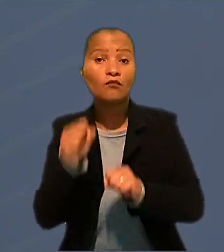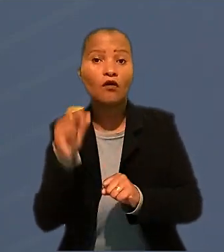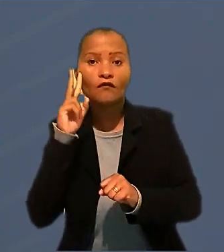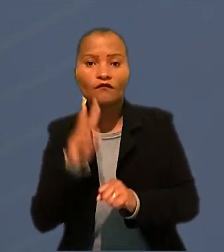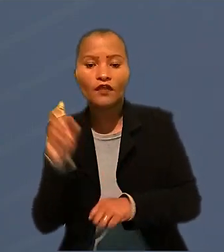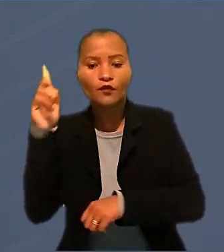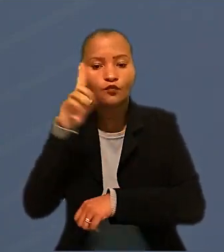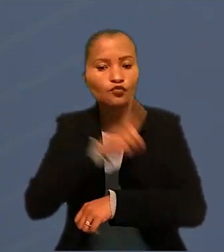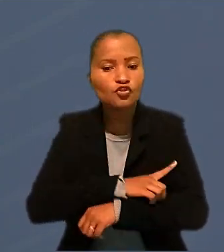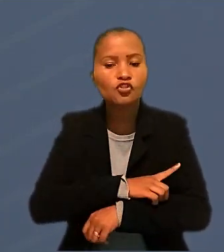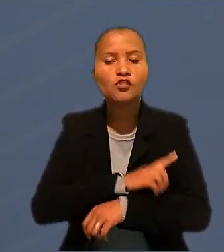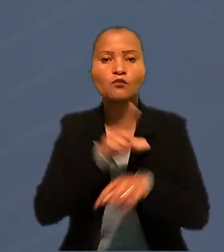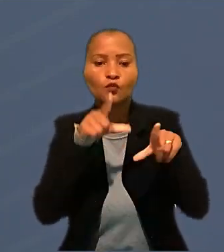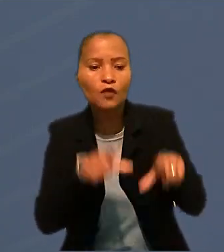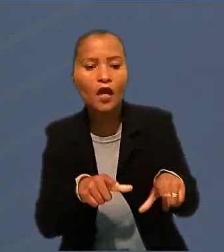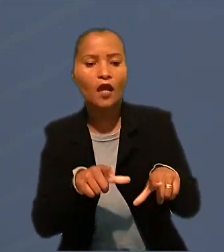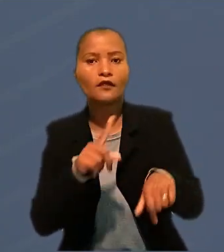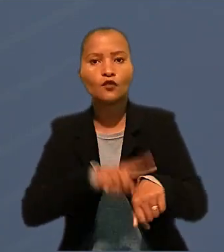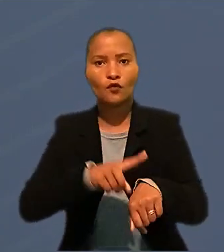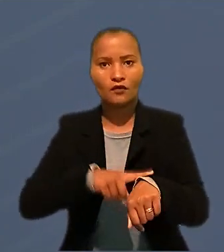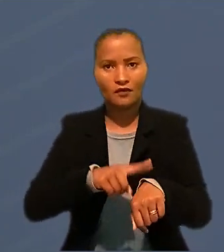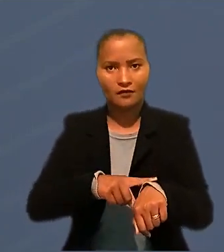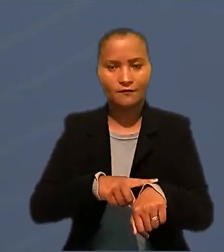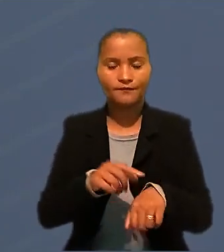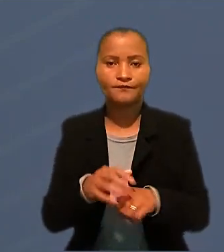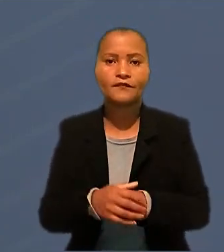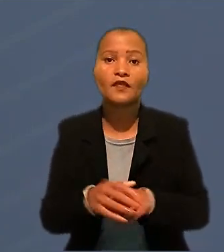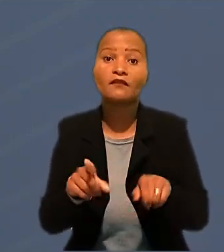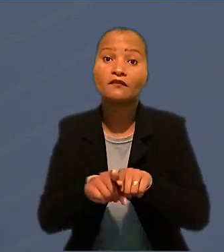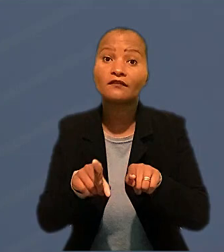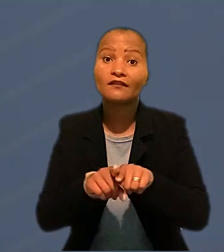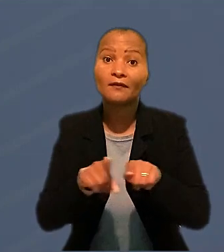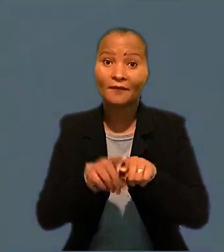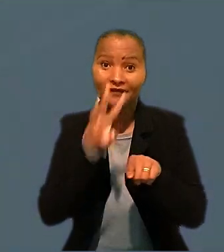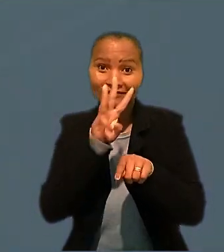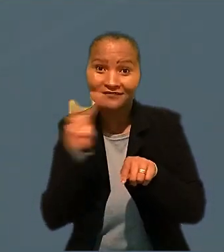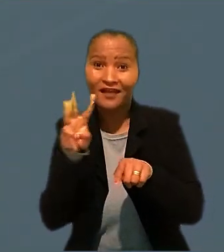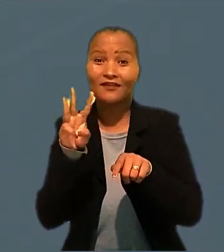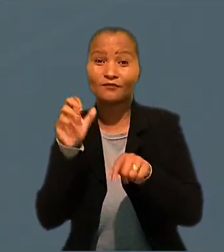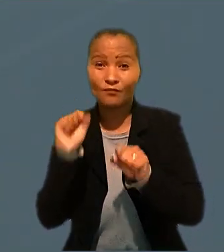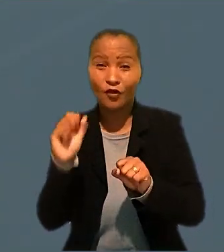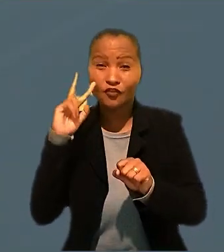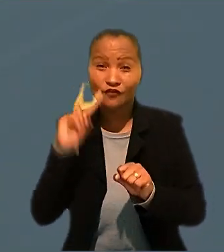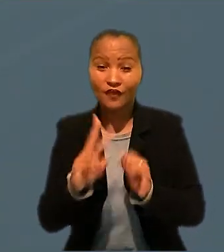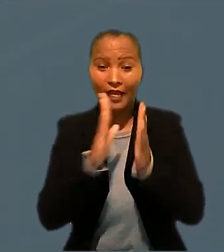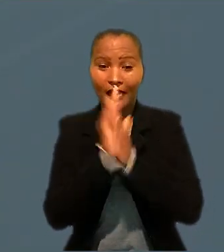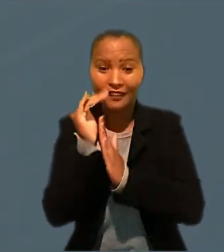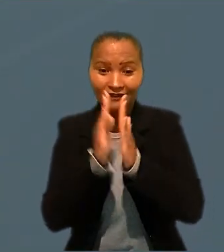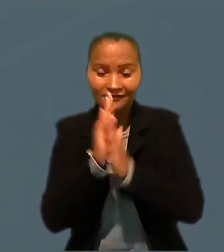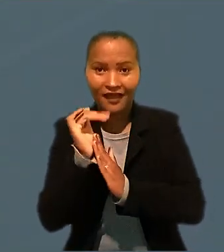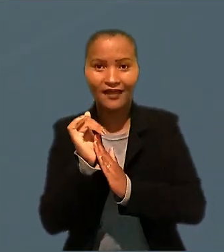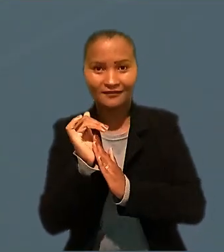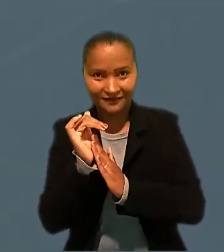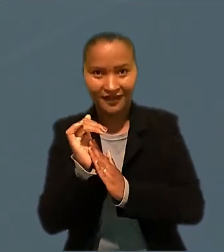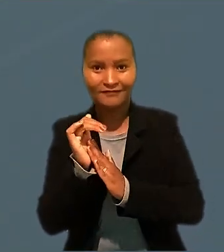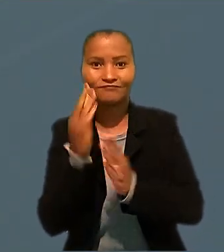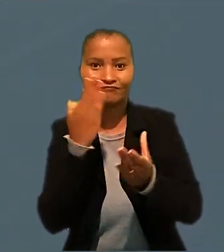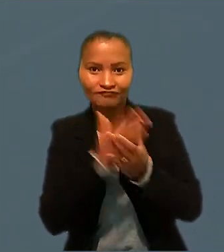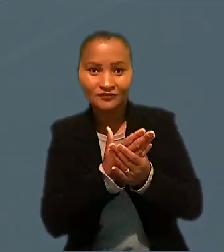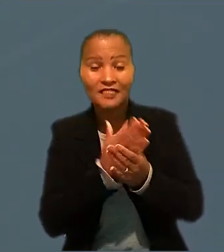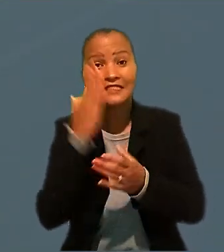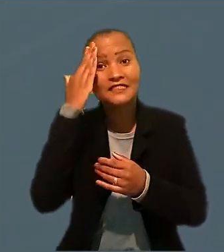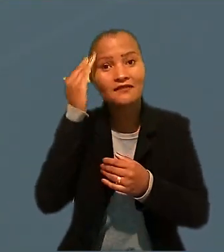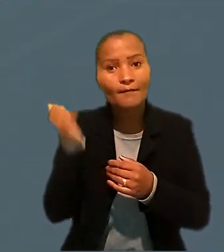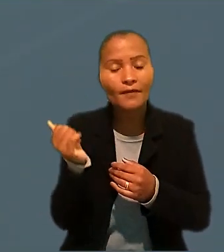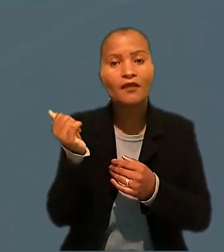tela. Por lá você confere o dia, o órgão judicante, além do horário das sessões. Na aba também é possível ver o calendário de sessões do